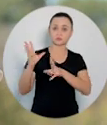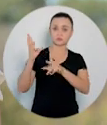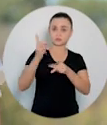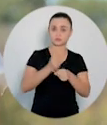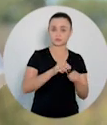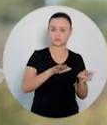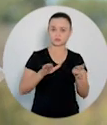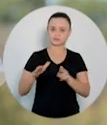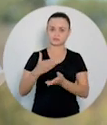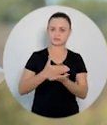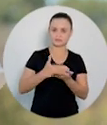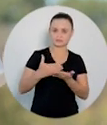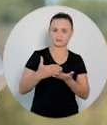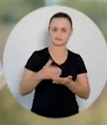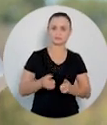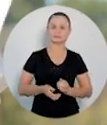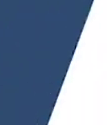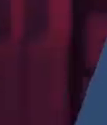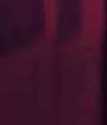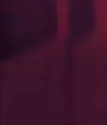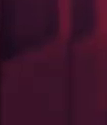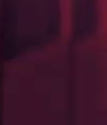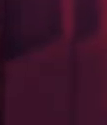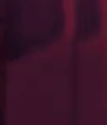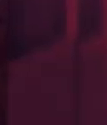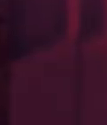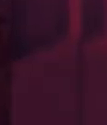Vamos conferir o resumo da semana?